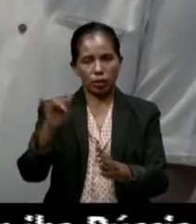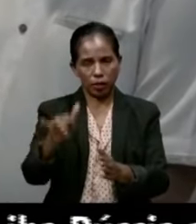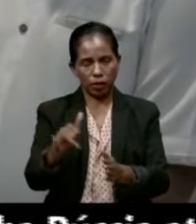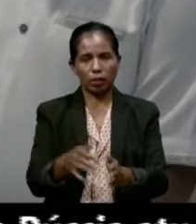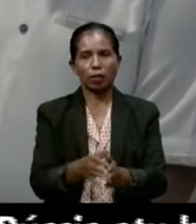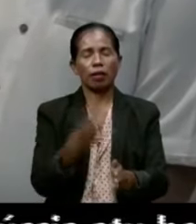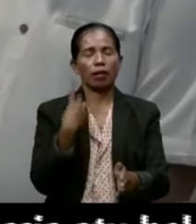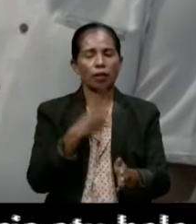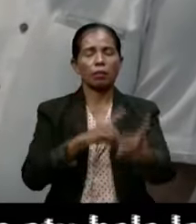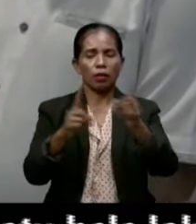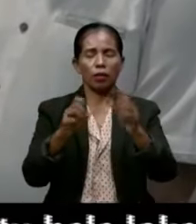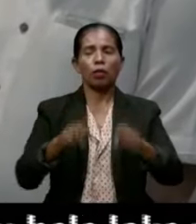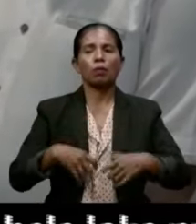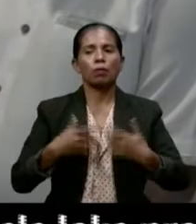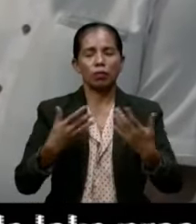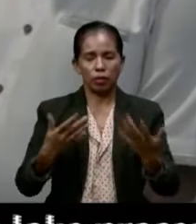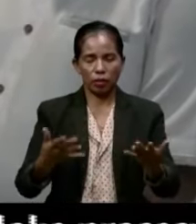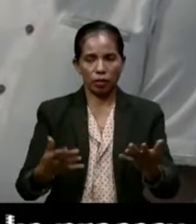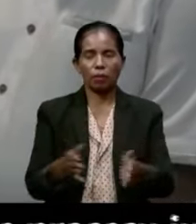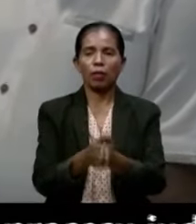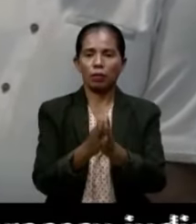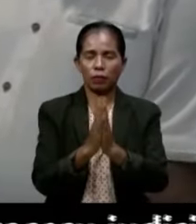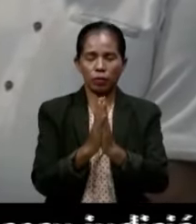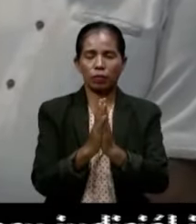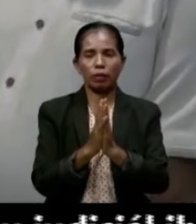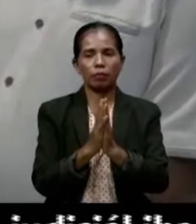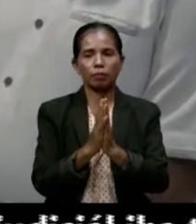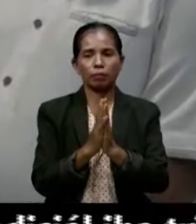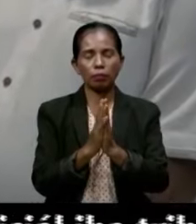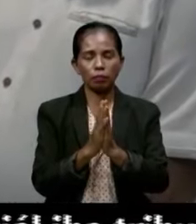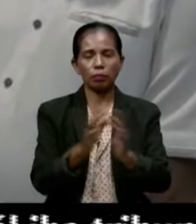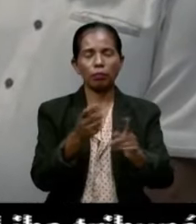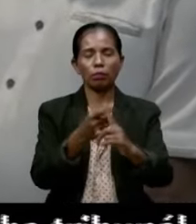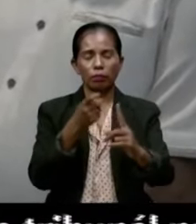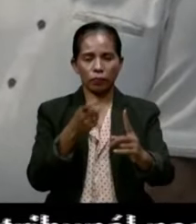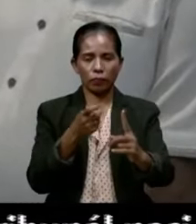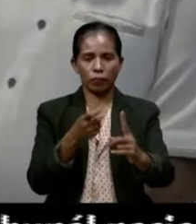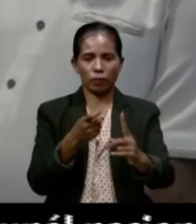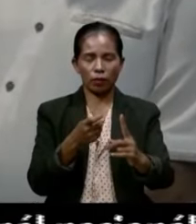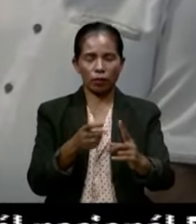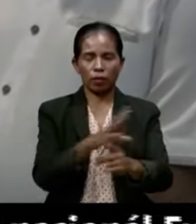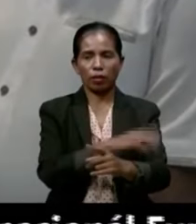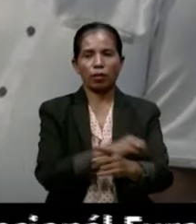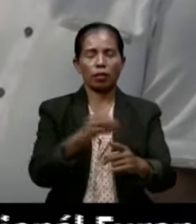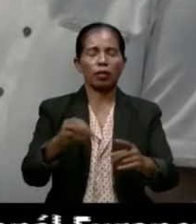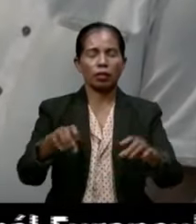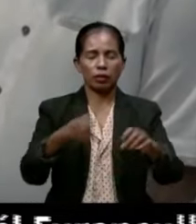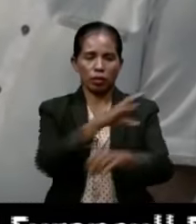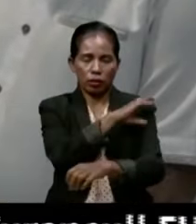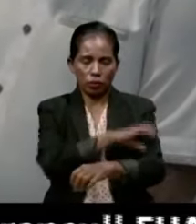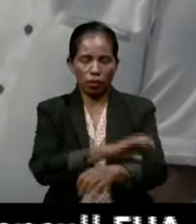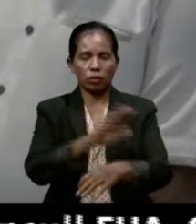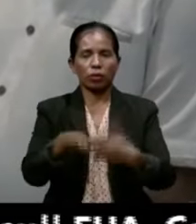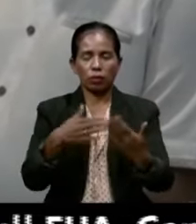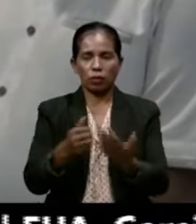o incornacionemos un dia o insama bele husumos o insa li husi órgão sira itania be segurança nia